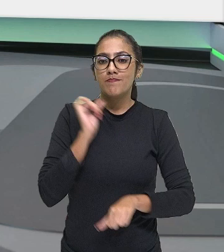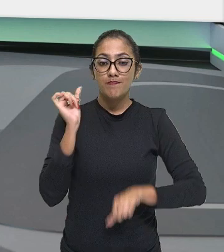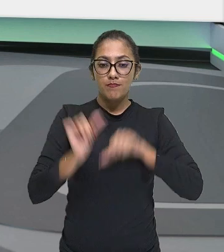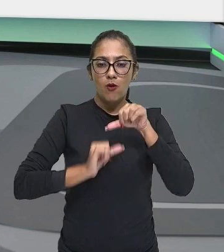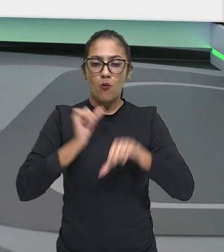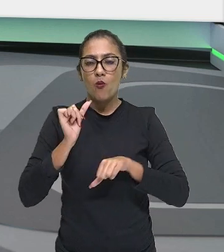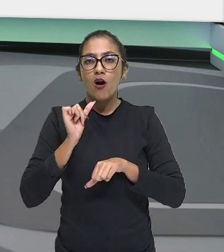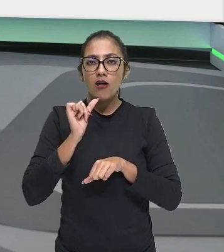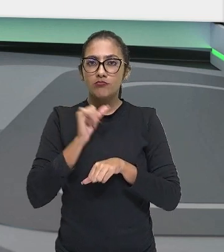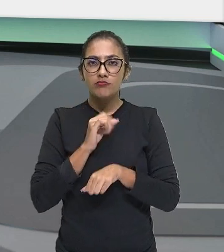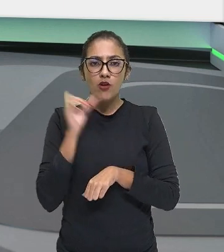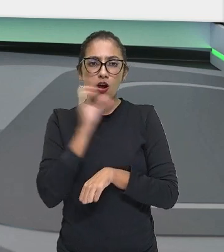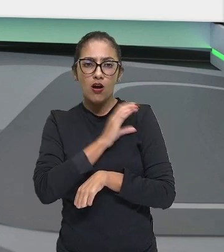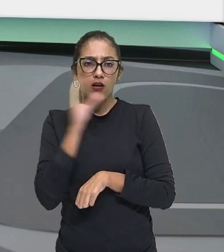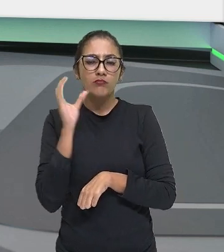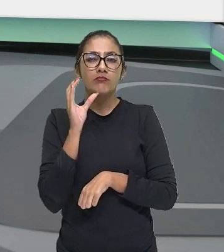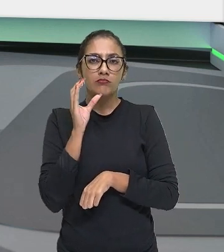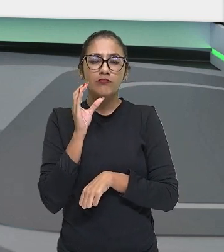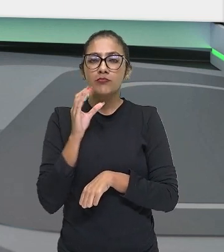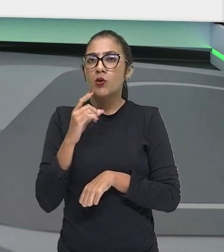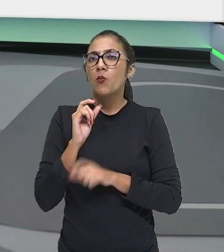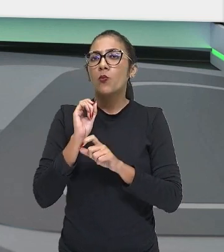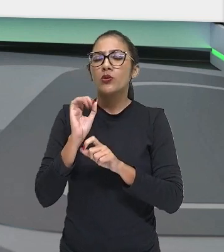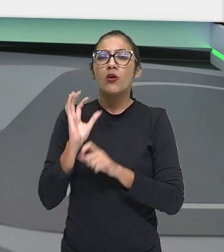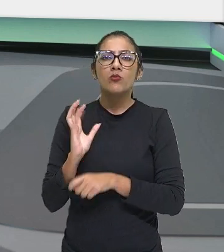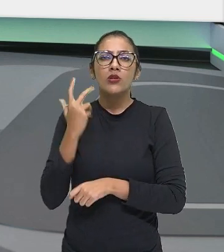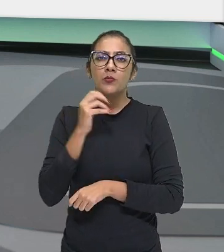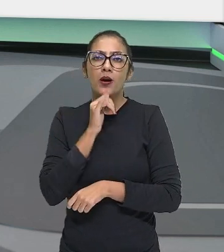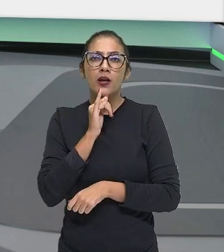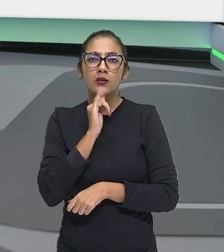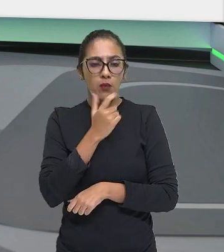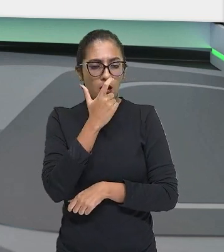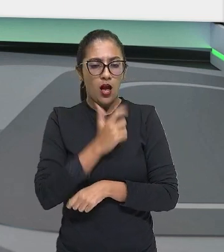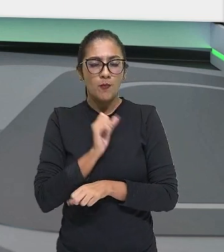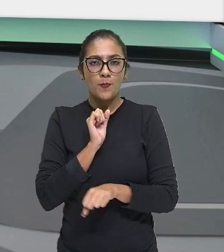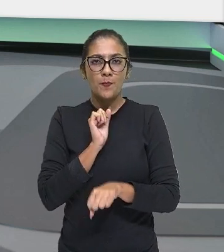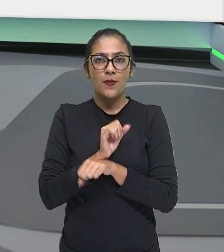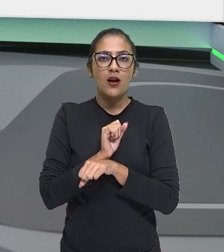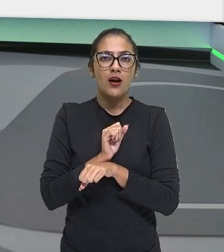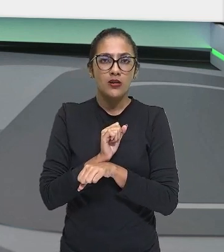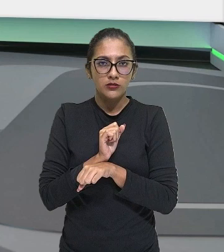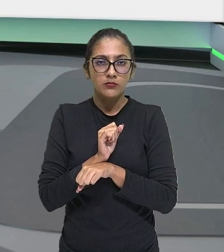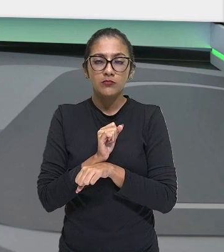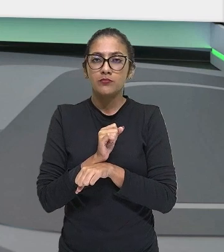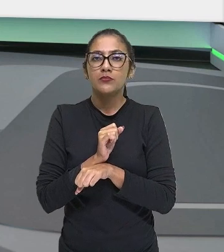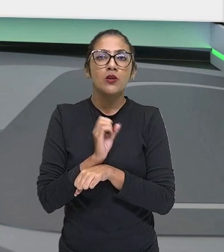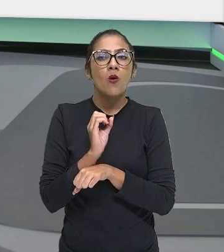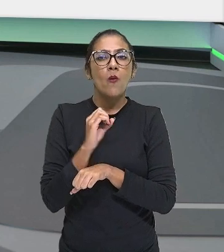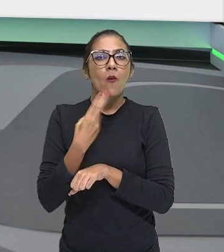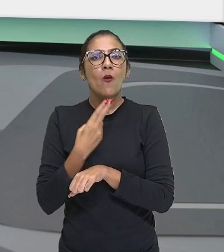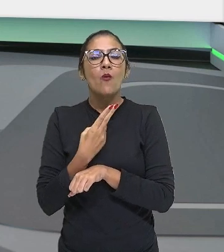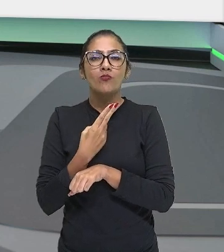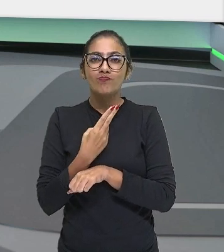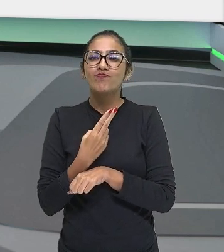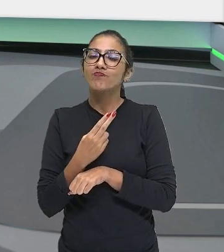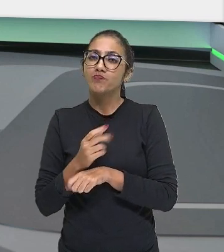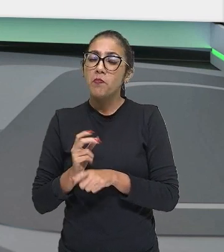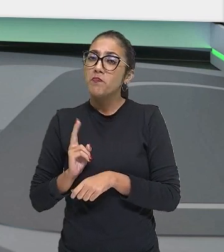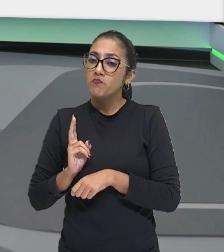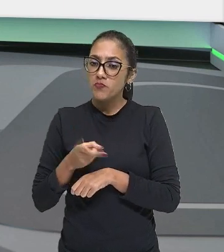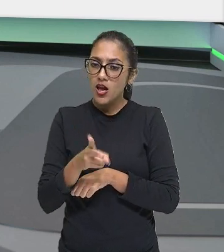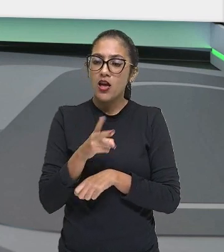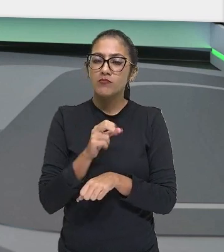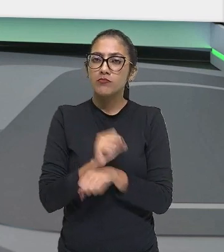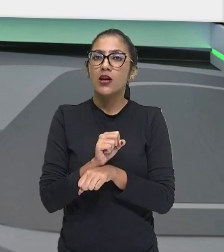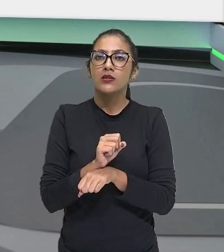velocidade, vai ocorrer o quê? Se eu estiver em repouso, eu quero continuar em repouso. Se